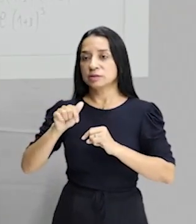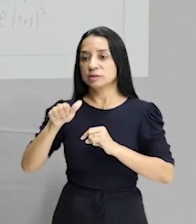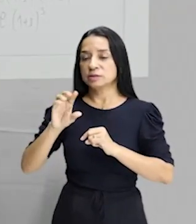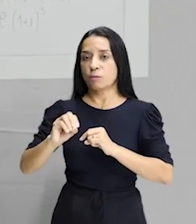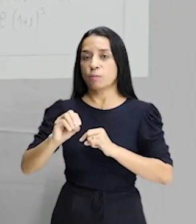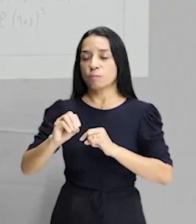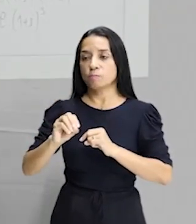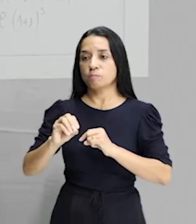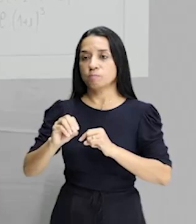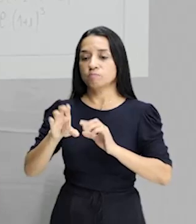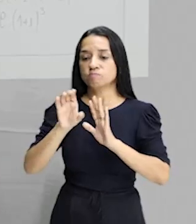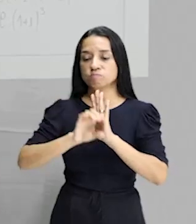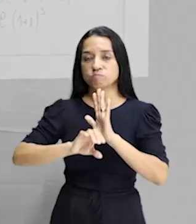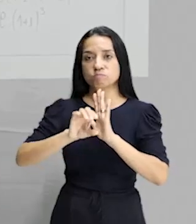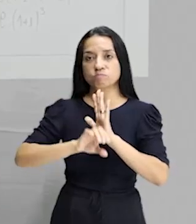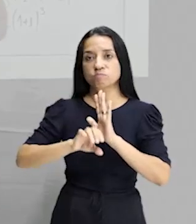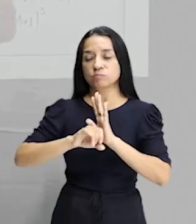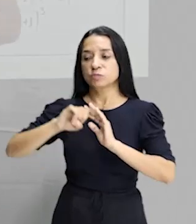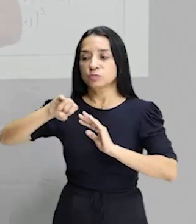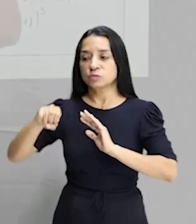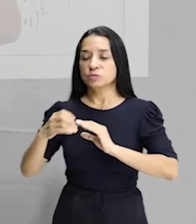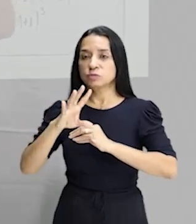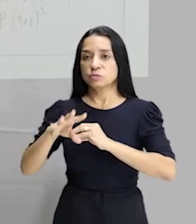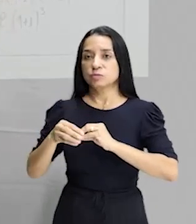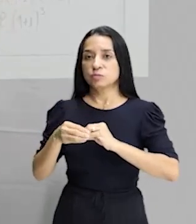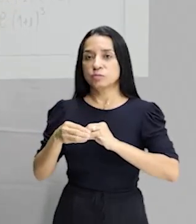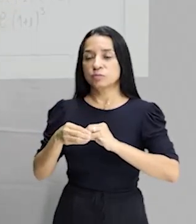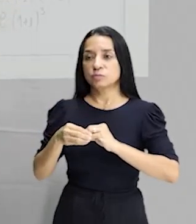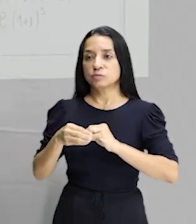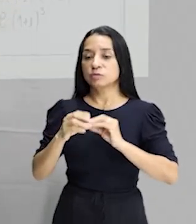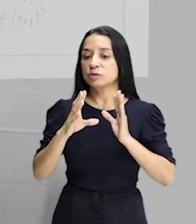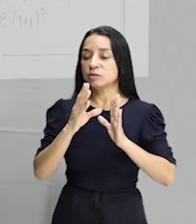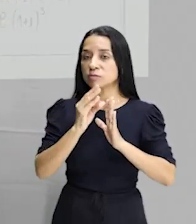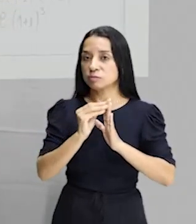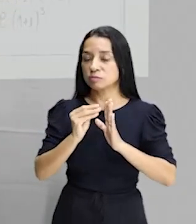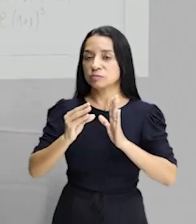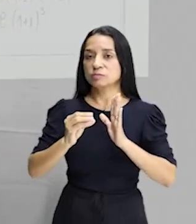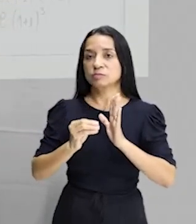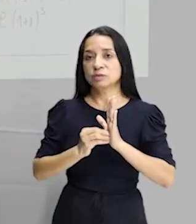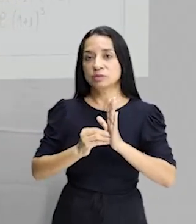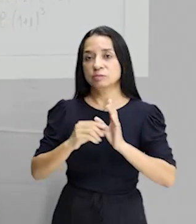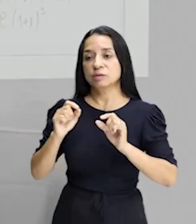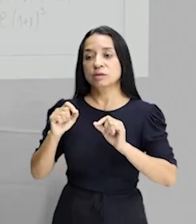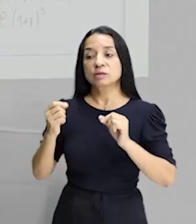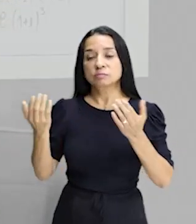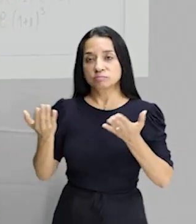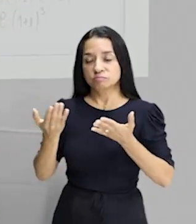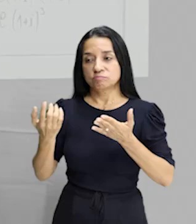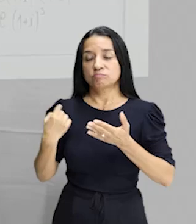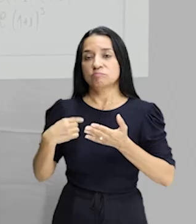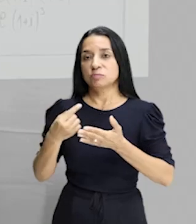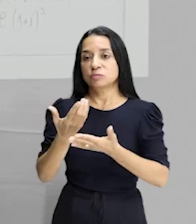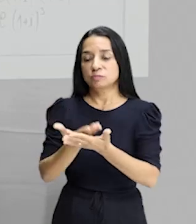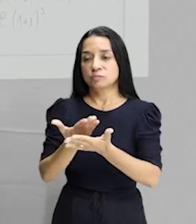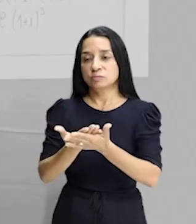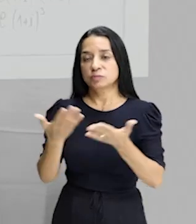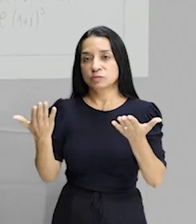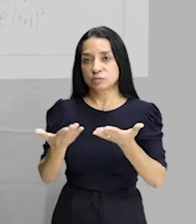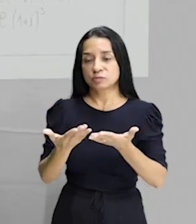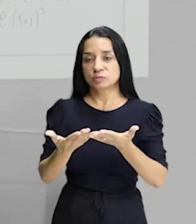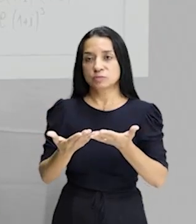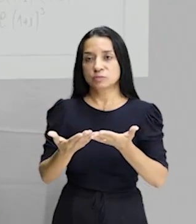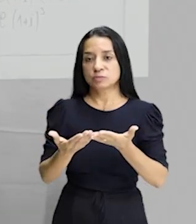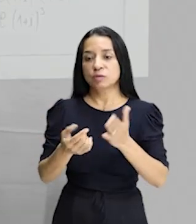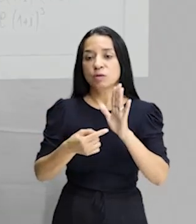composto é o nosso tema da nossa vídeo aula de hoje vou colocar primeiro uma situação aqui para a gente relembrar como é que